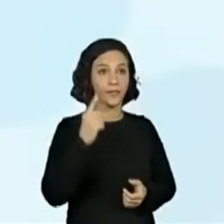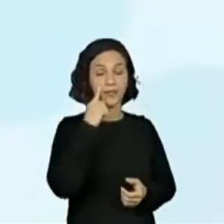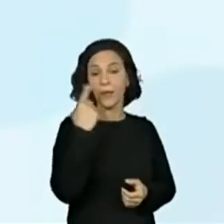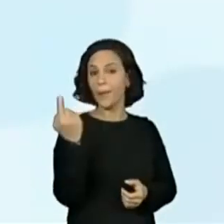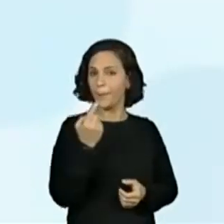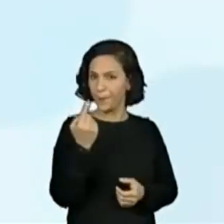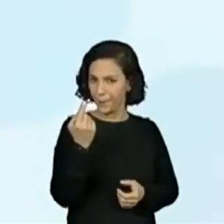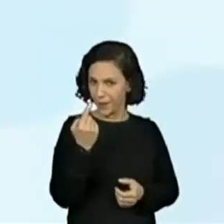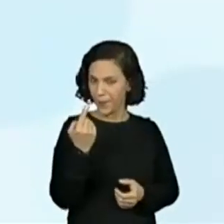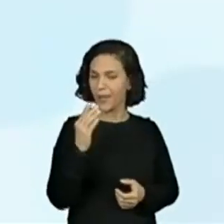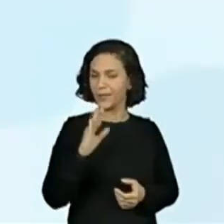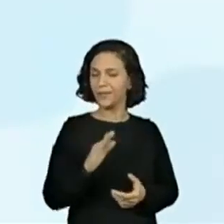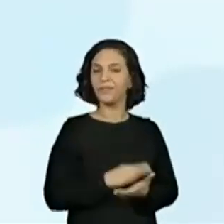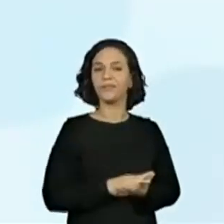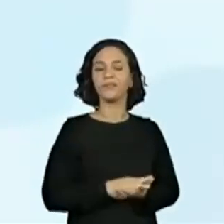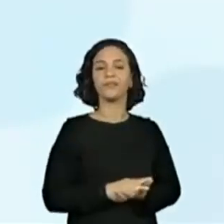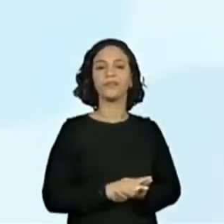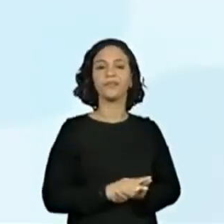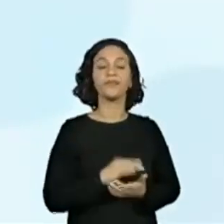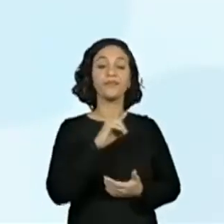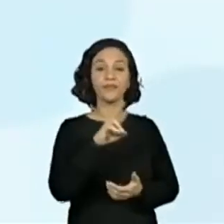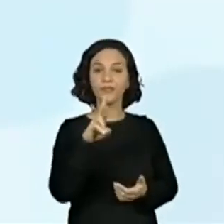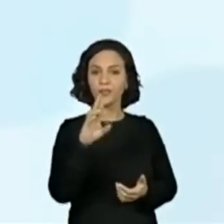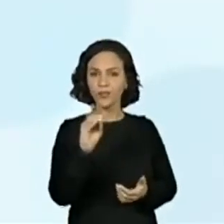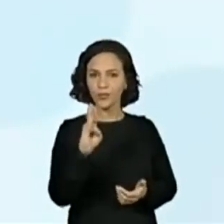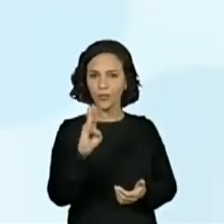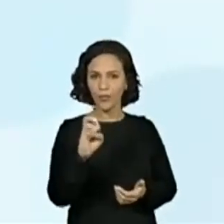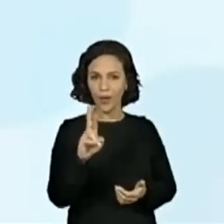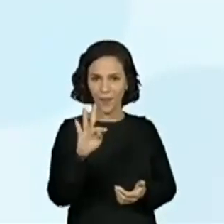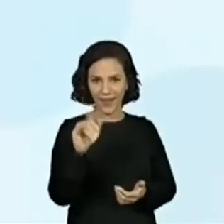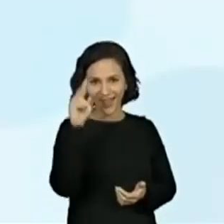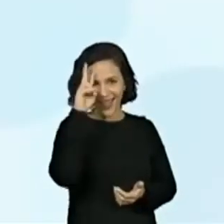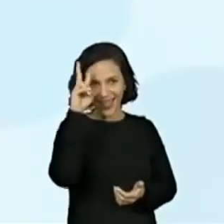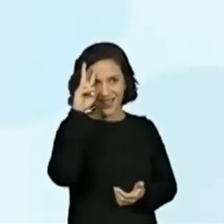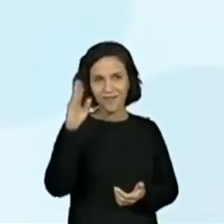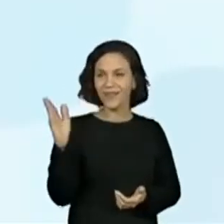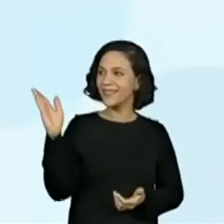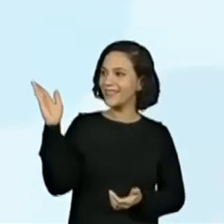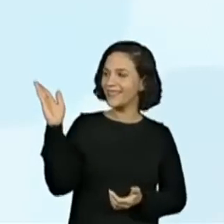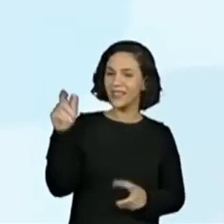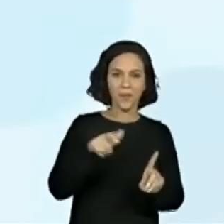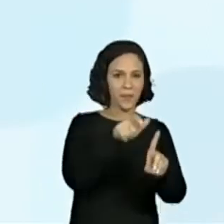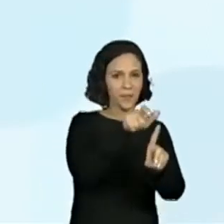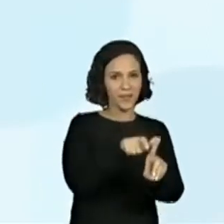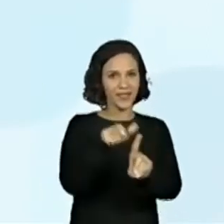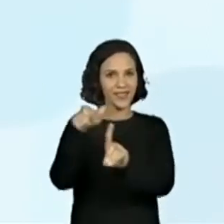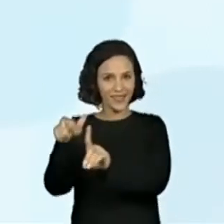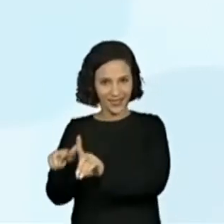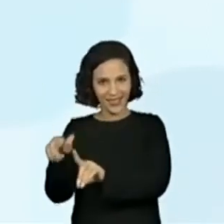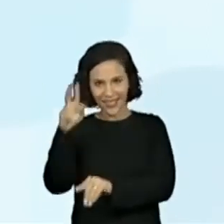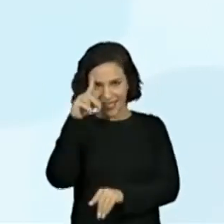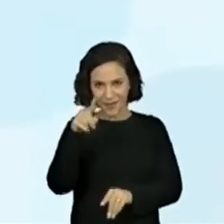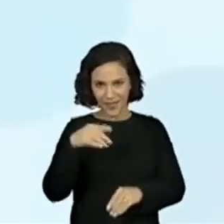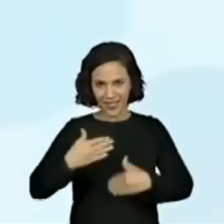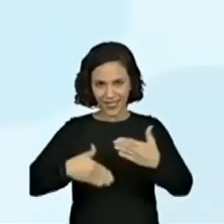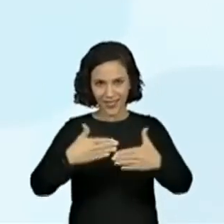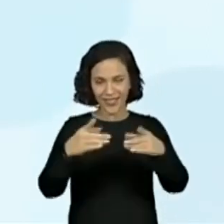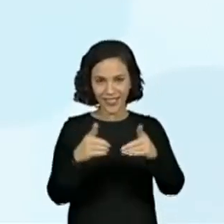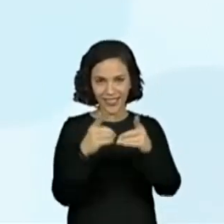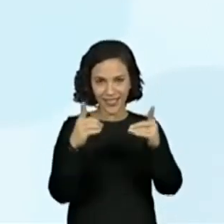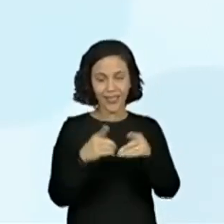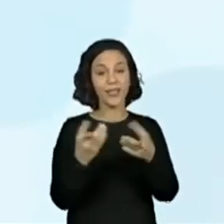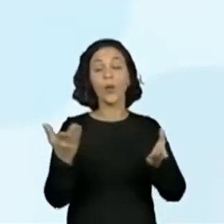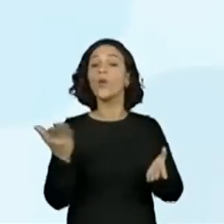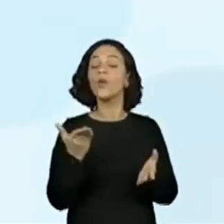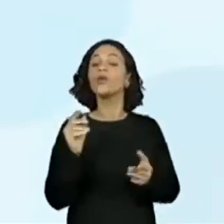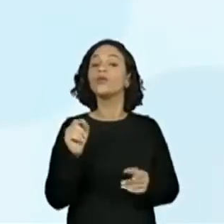primeira atividade diz assim, Roberta, vocês se lembram aí dos nossos personagens da sequência didática, não é? Hoje